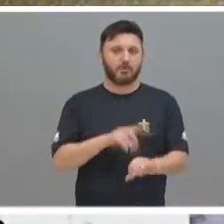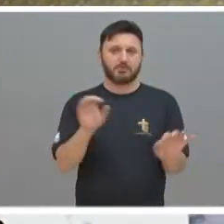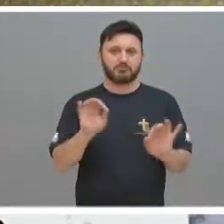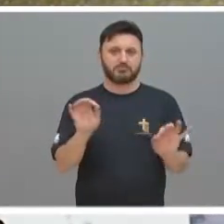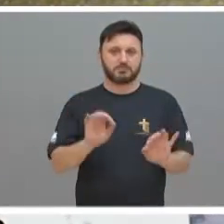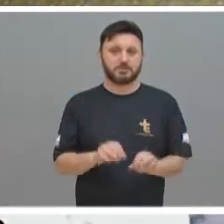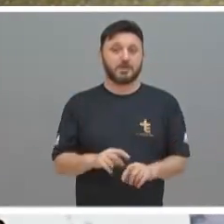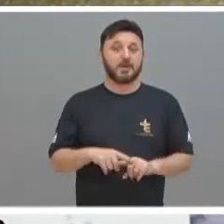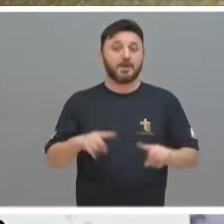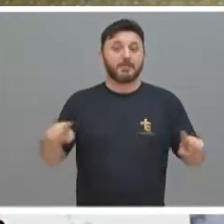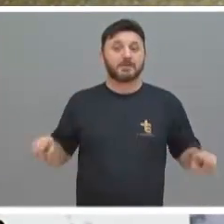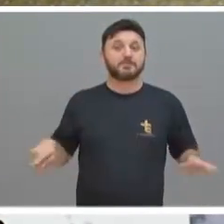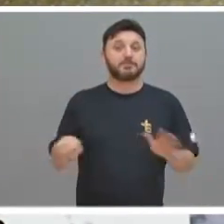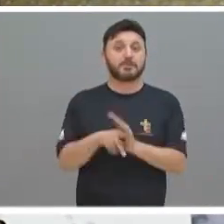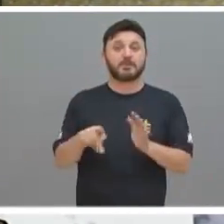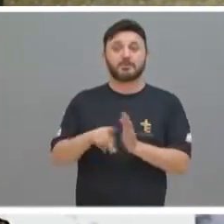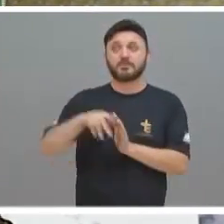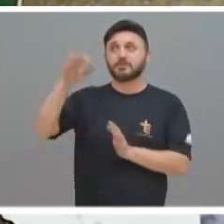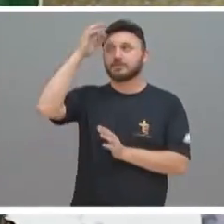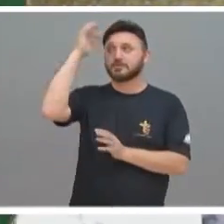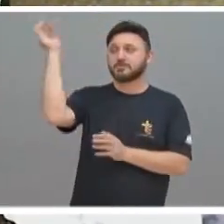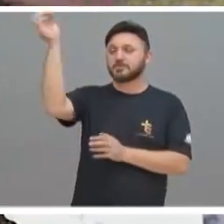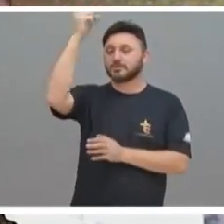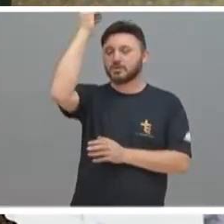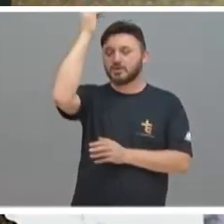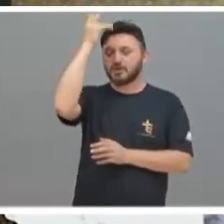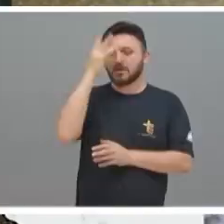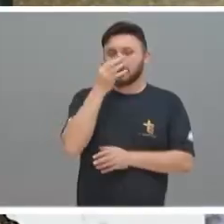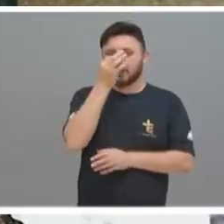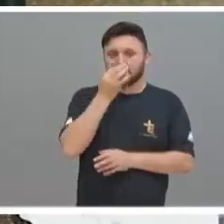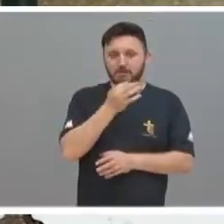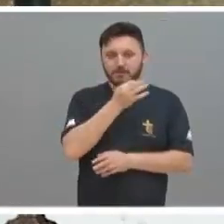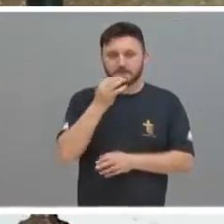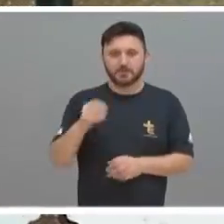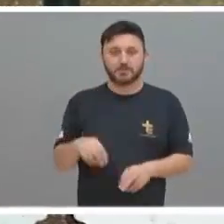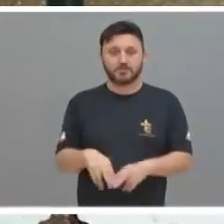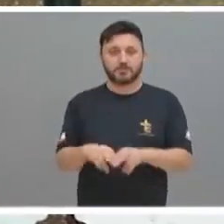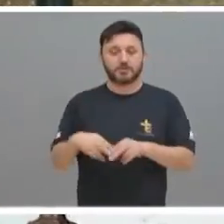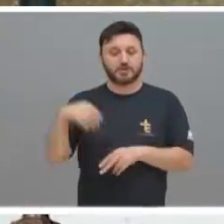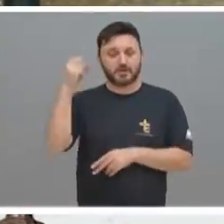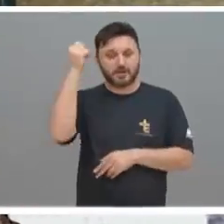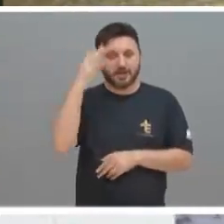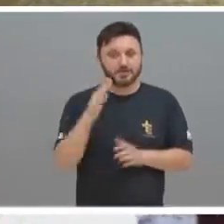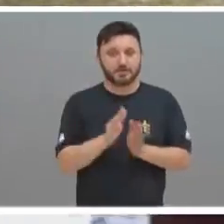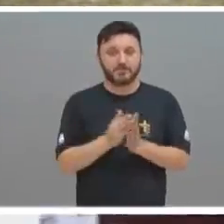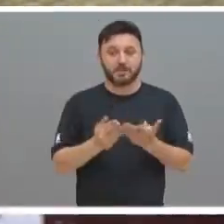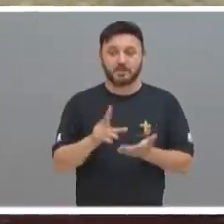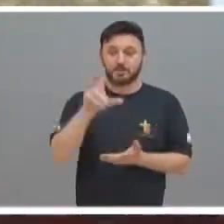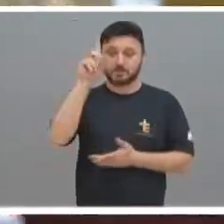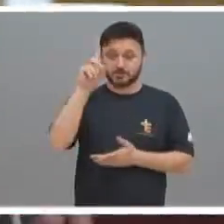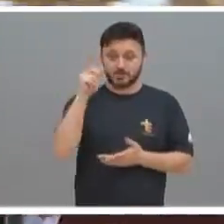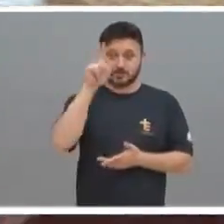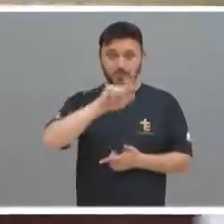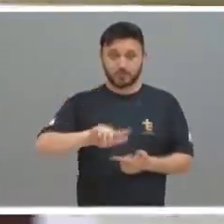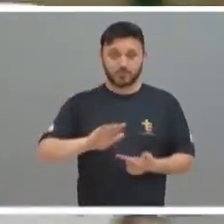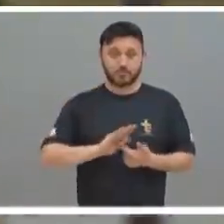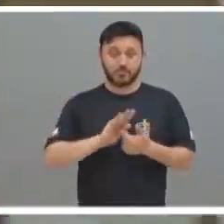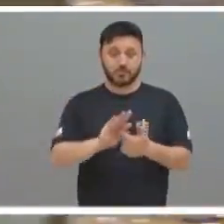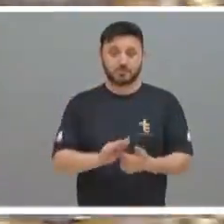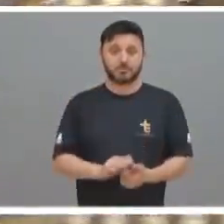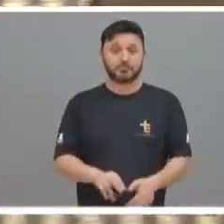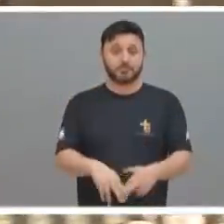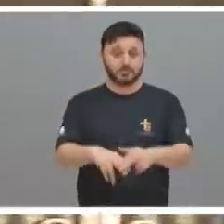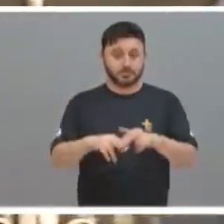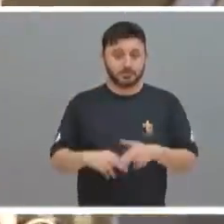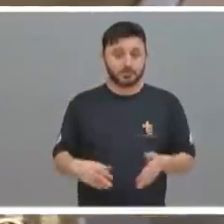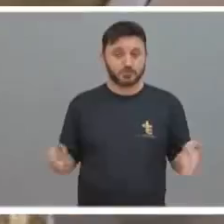mas movidos pela graça deste sacramento, pela graça da palavra de Deus revelada. Portanto,